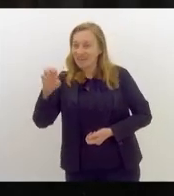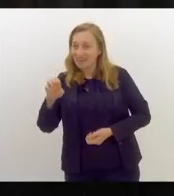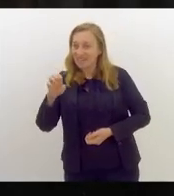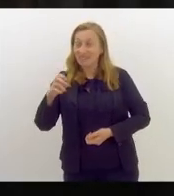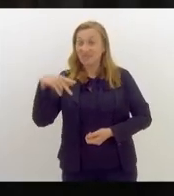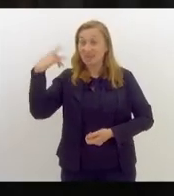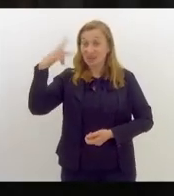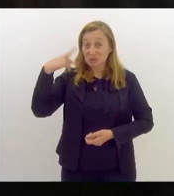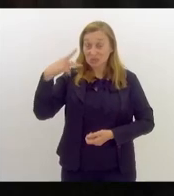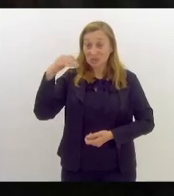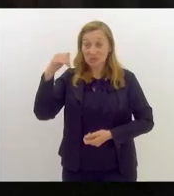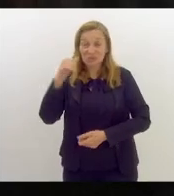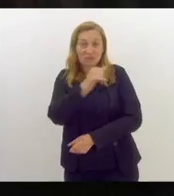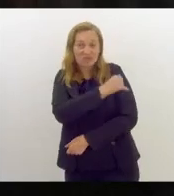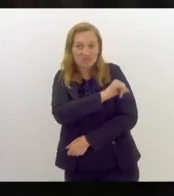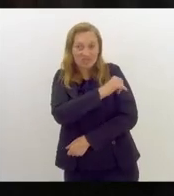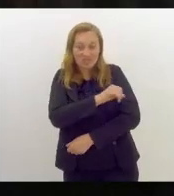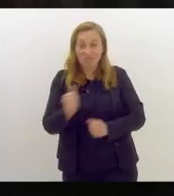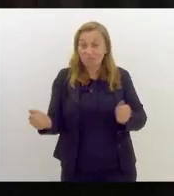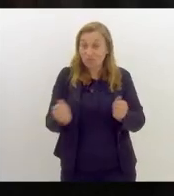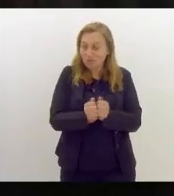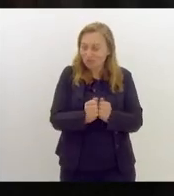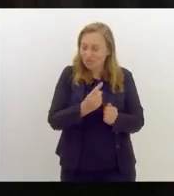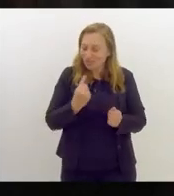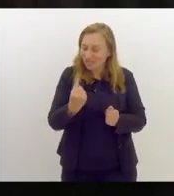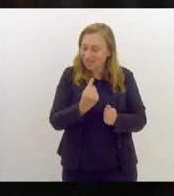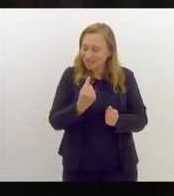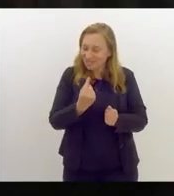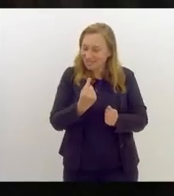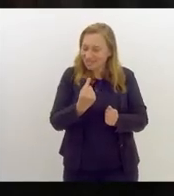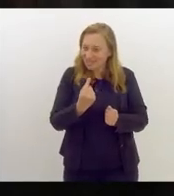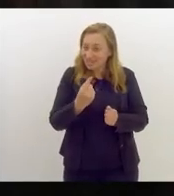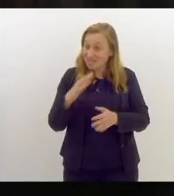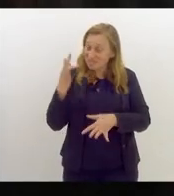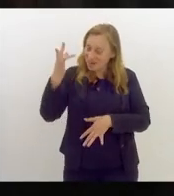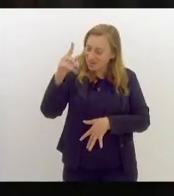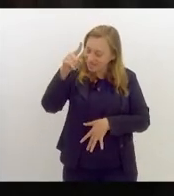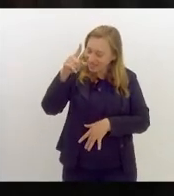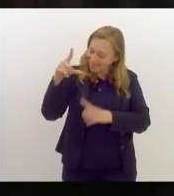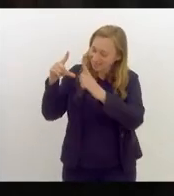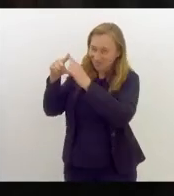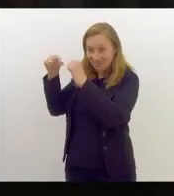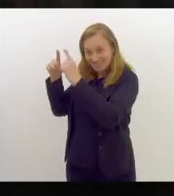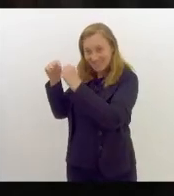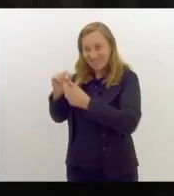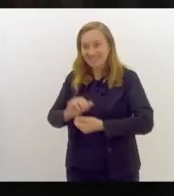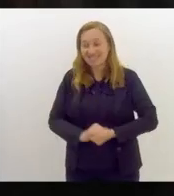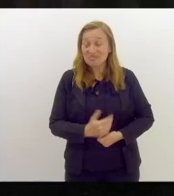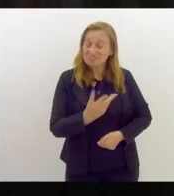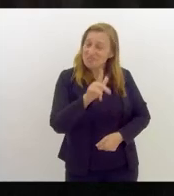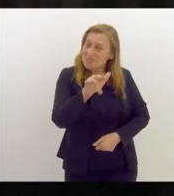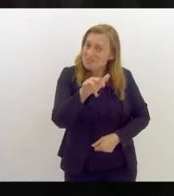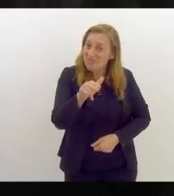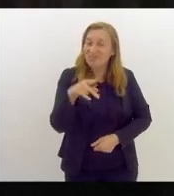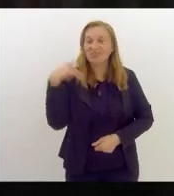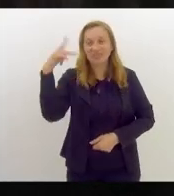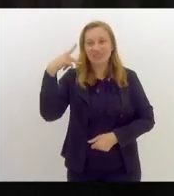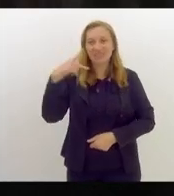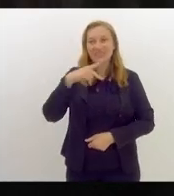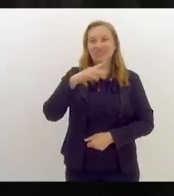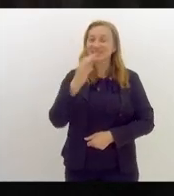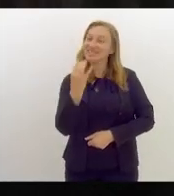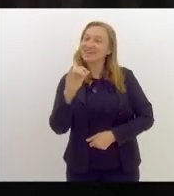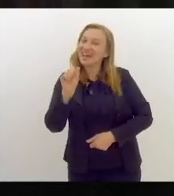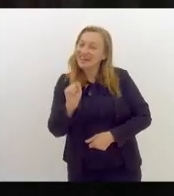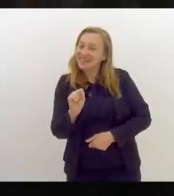Janeiro deputado federal eleito estaremos juntos brevemente lá em Brasília meu irmão Vereador Chagas